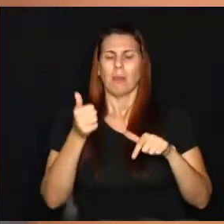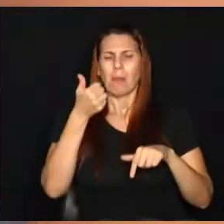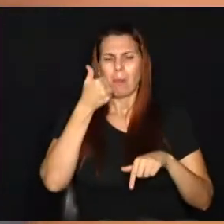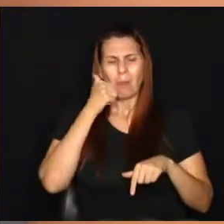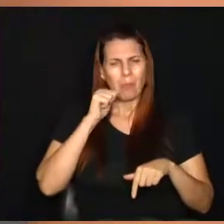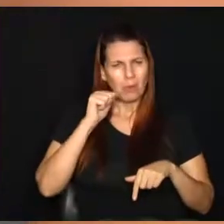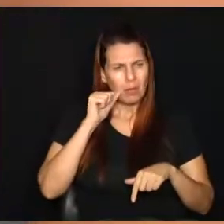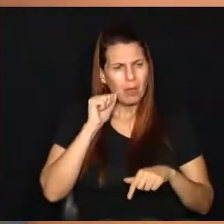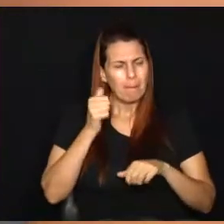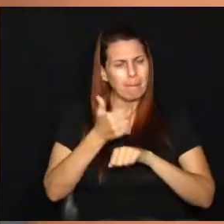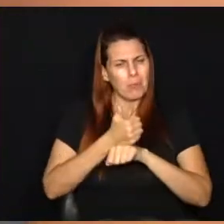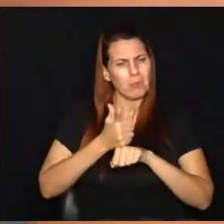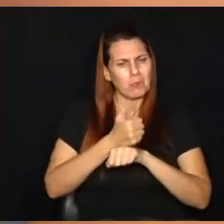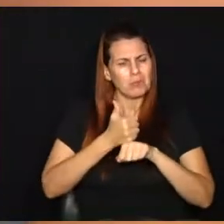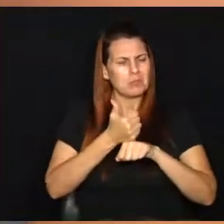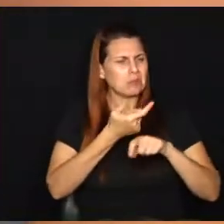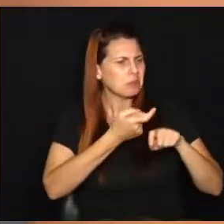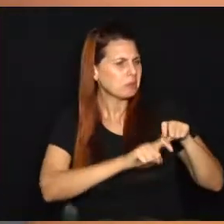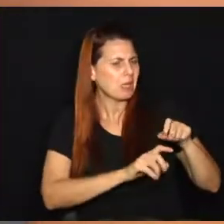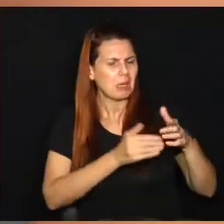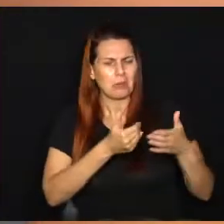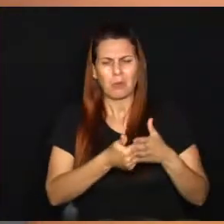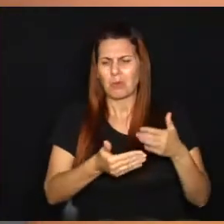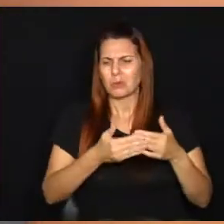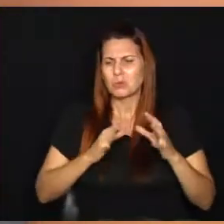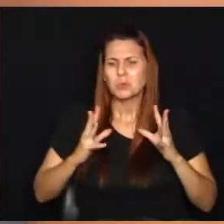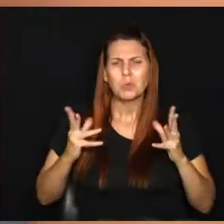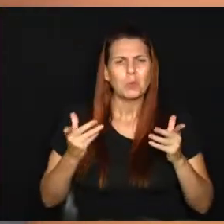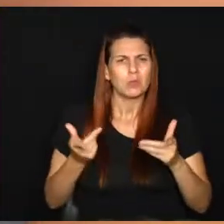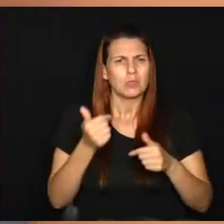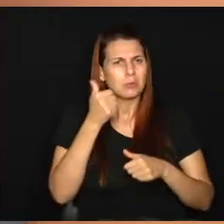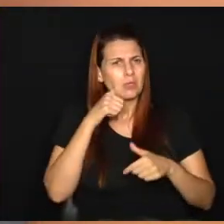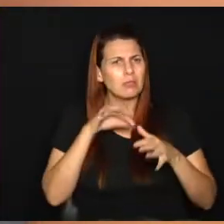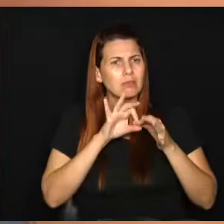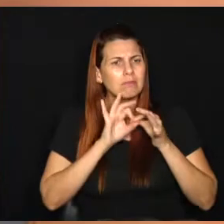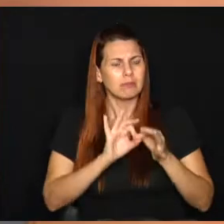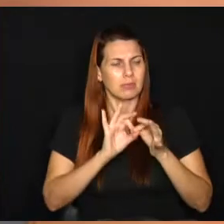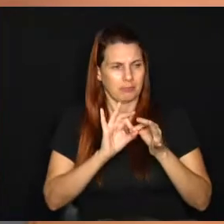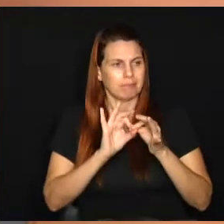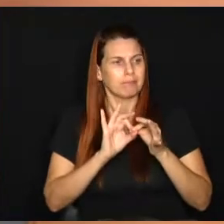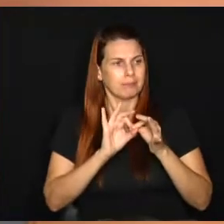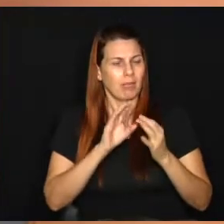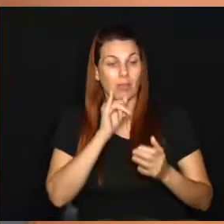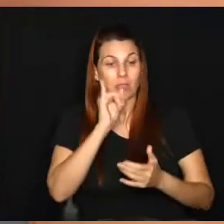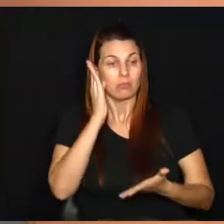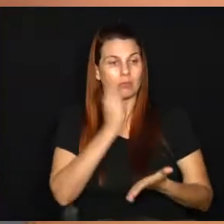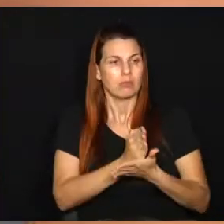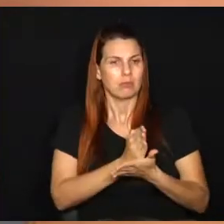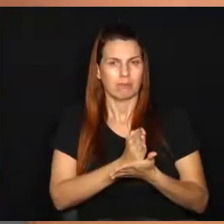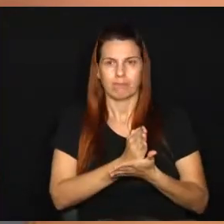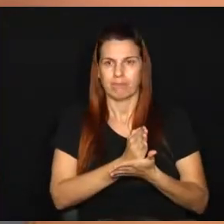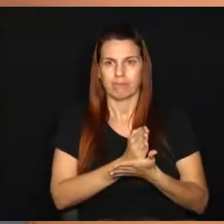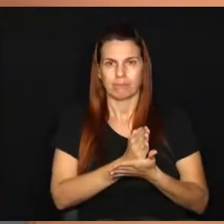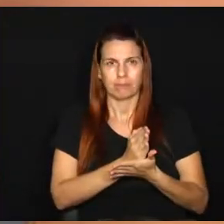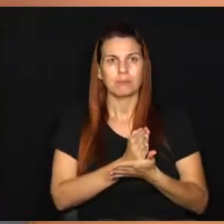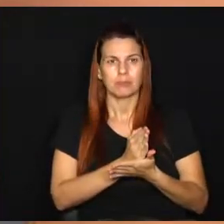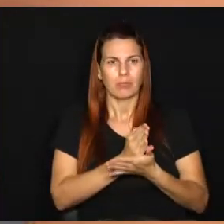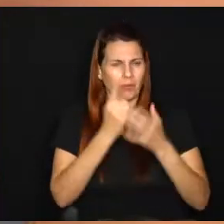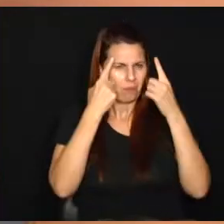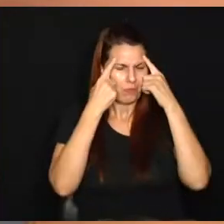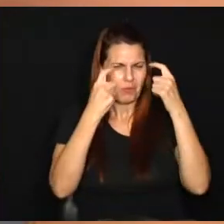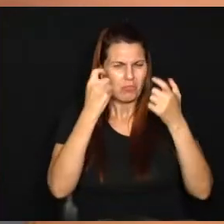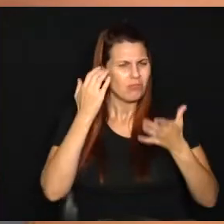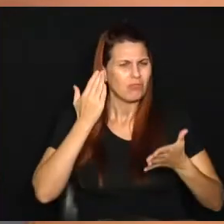mulheres profissionais do sexo, todas as mulheres, unir a voz e dar um basta. Basta de